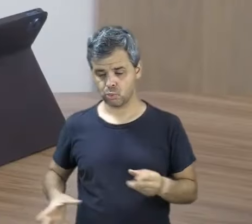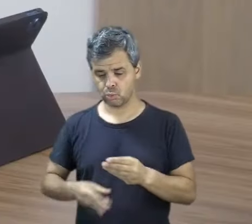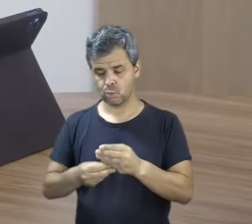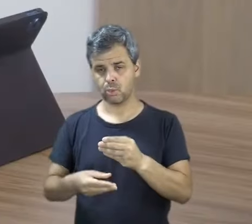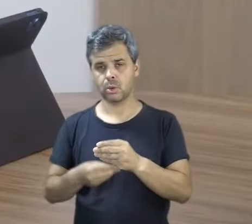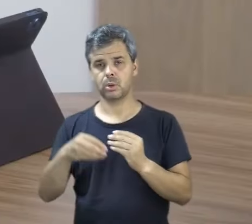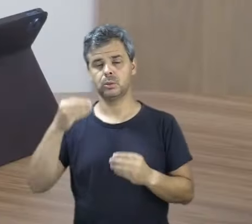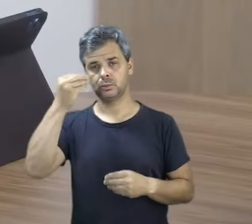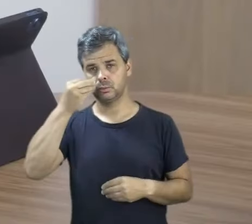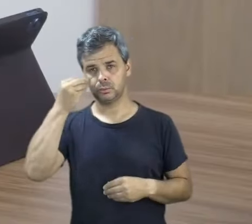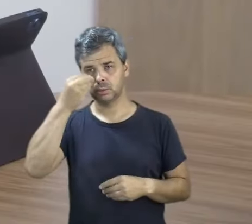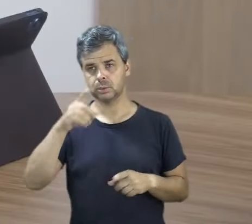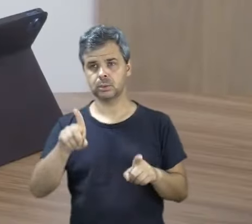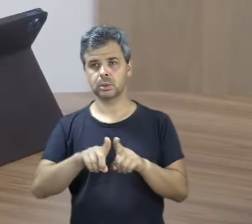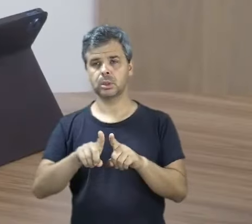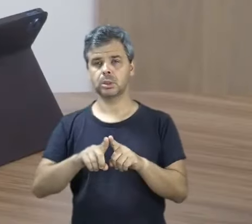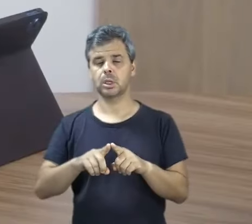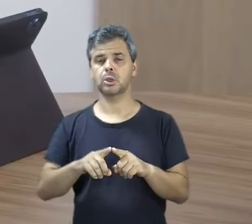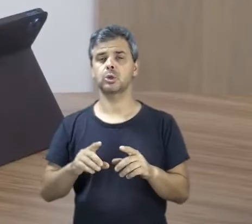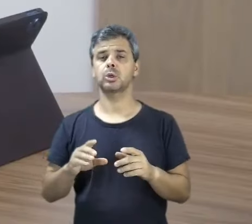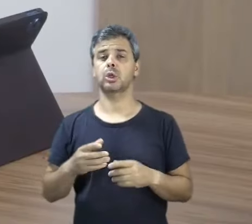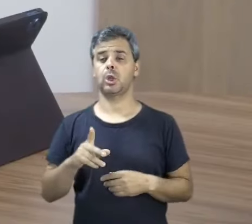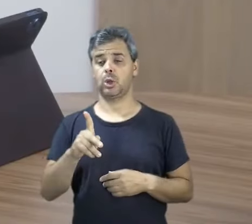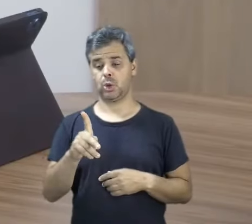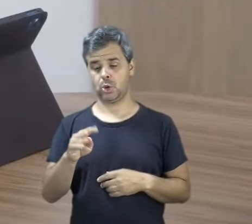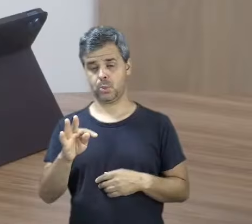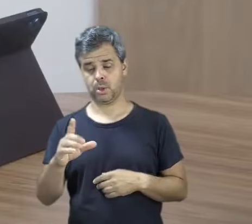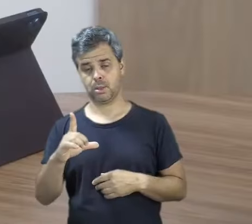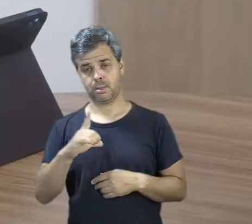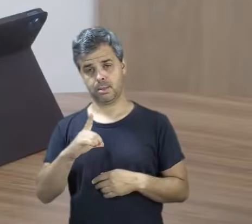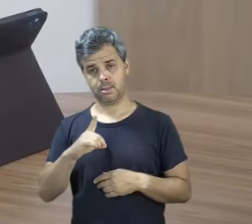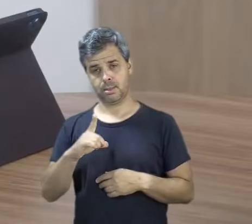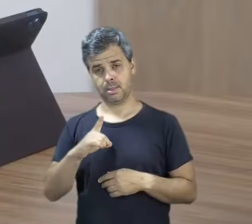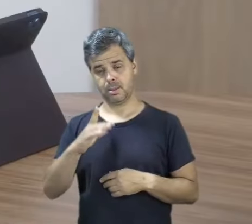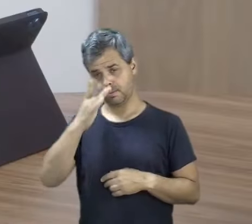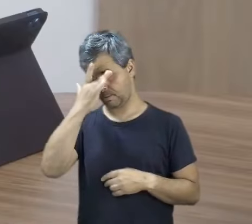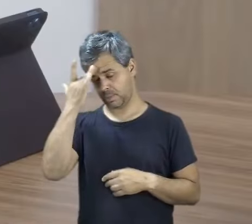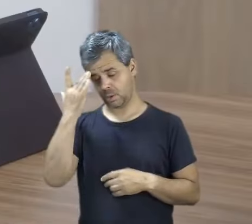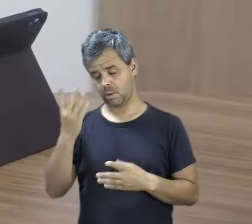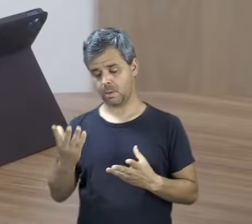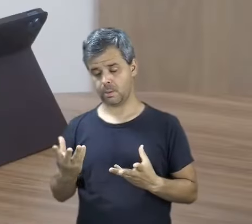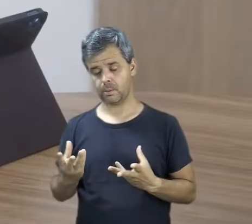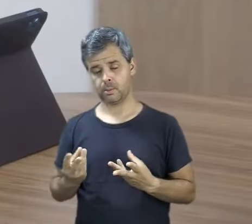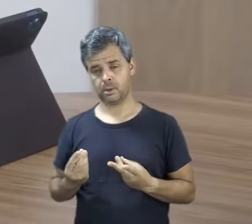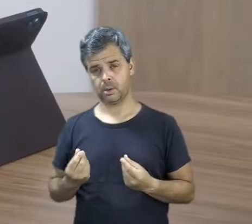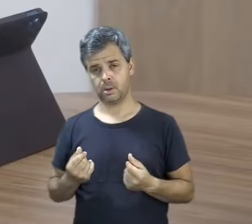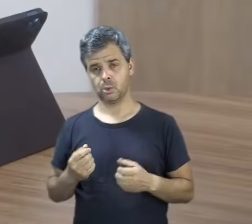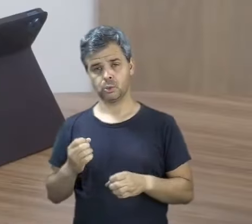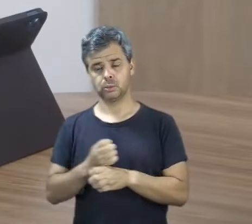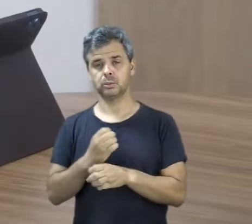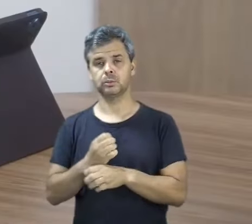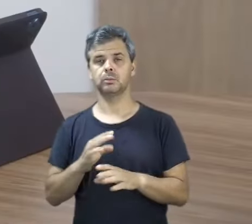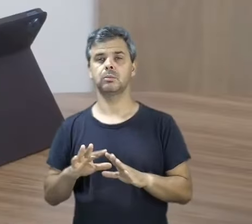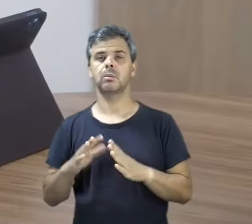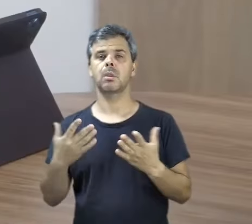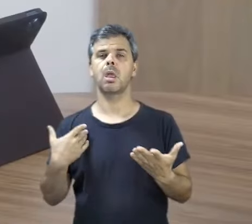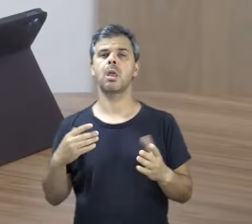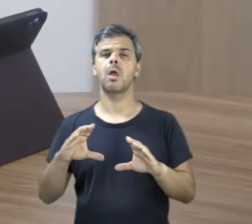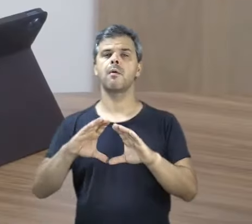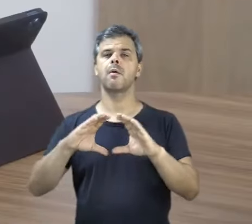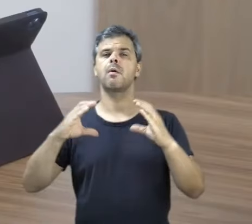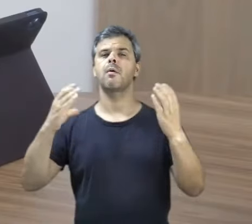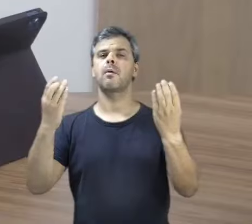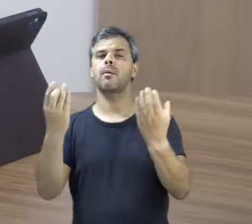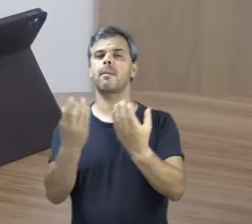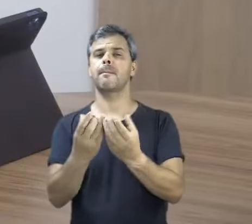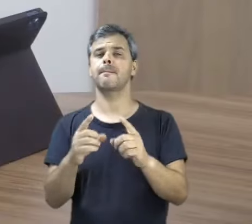essas experiências que os petistas têm, né, elas são essenciais nesse processo de construção, não só de conferência,